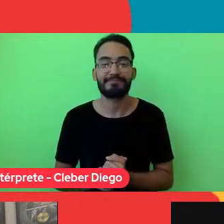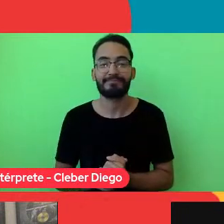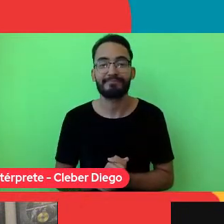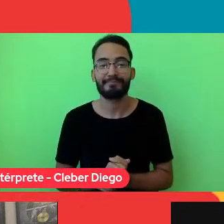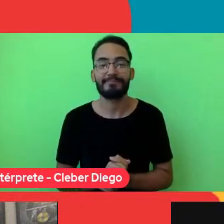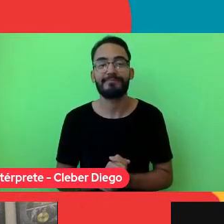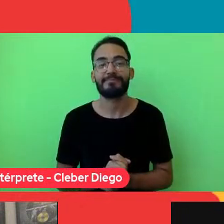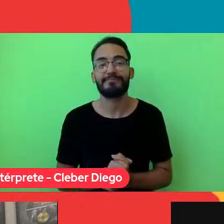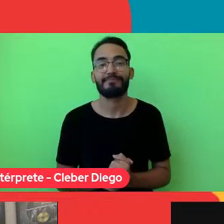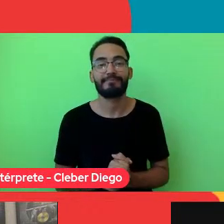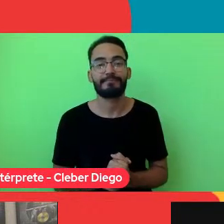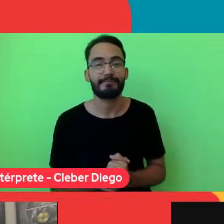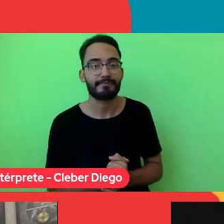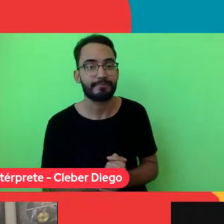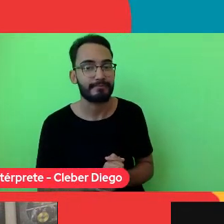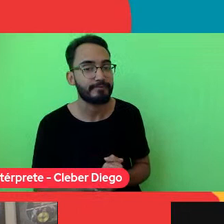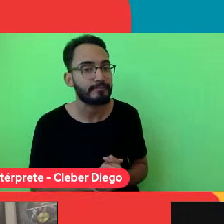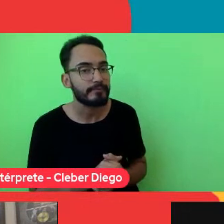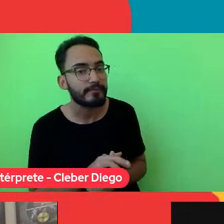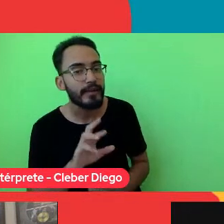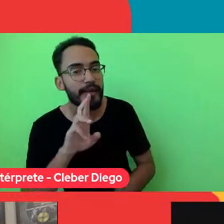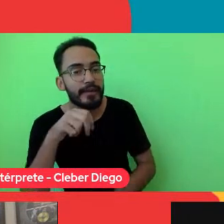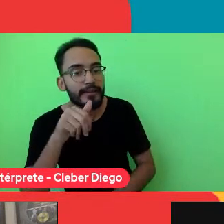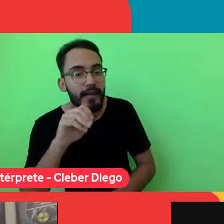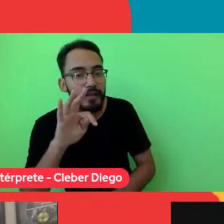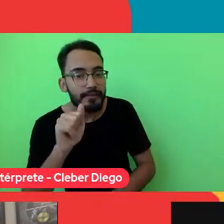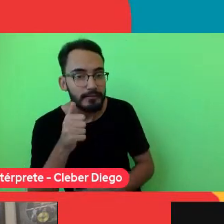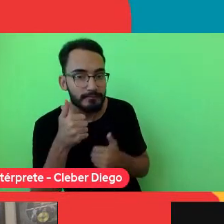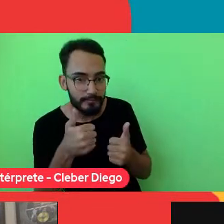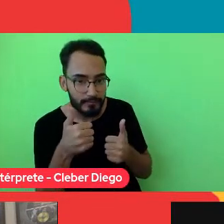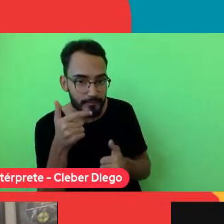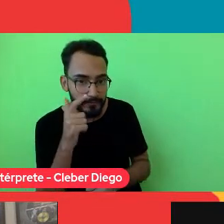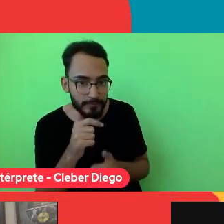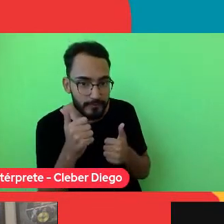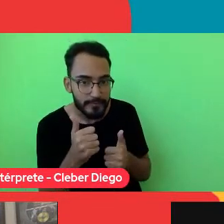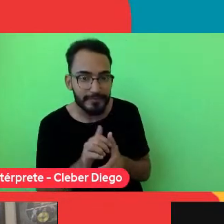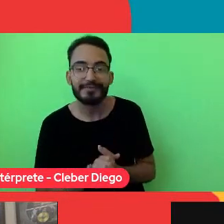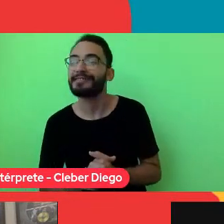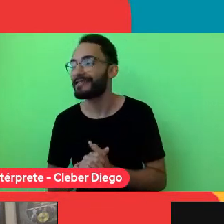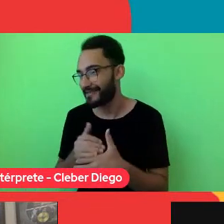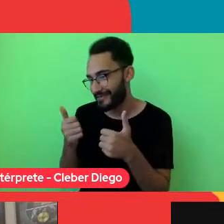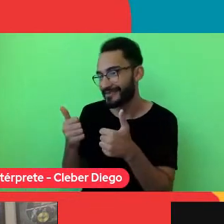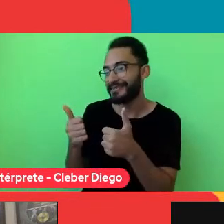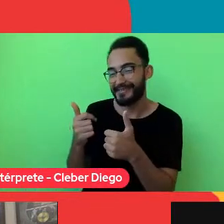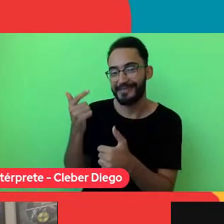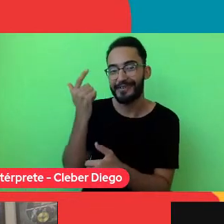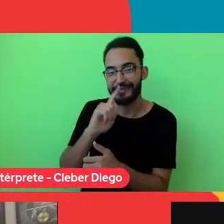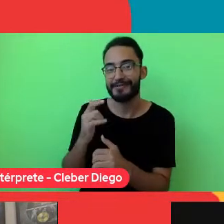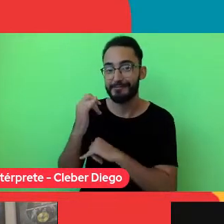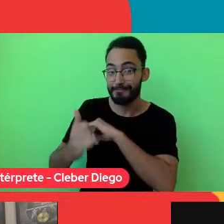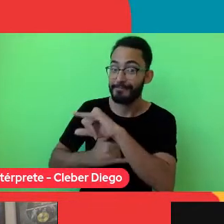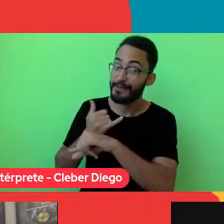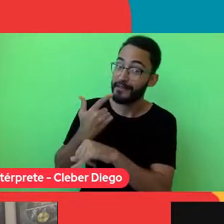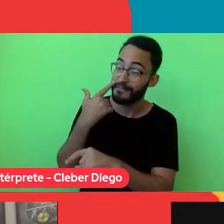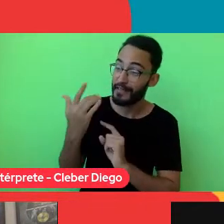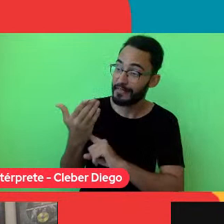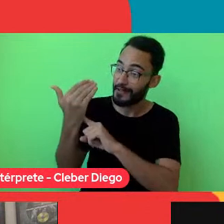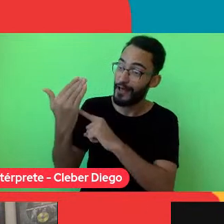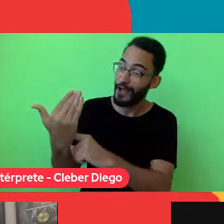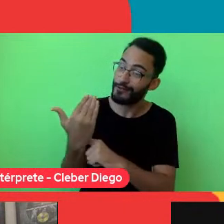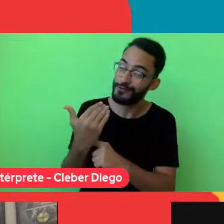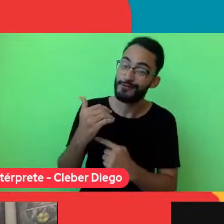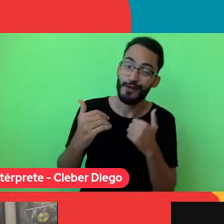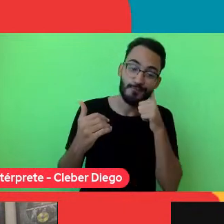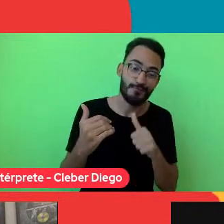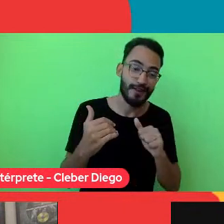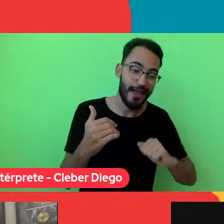Legal. Rê, está escutando a gente legal? Tô, mudei minha conexão aqui. Vamos ver se a tecnologia ajuda as mulheres na tecnologia